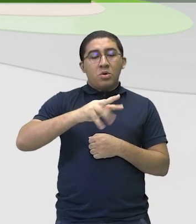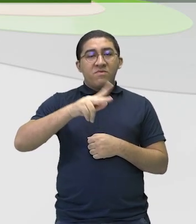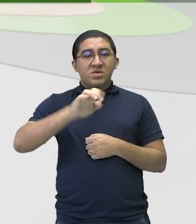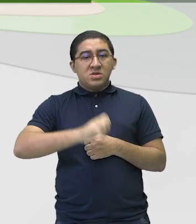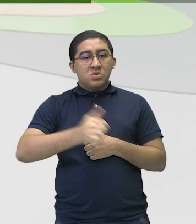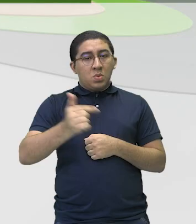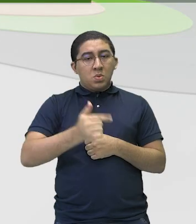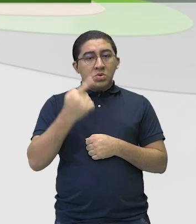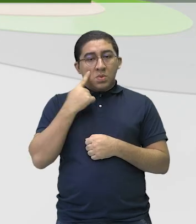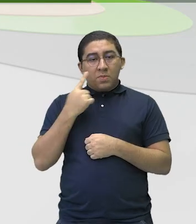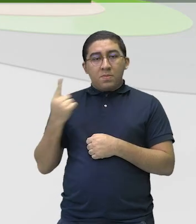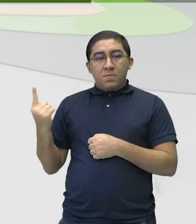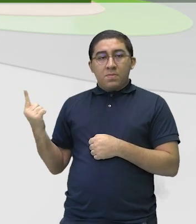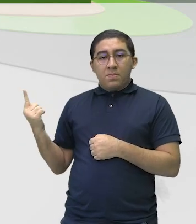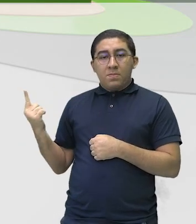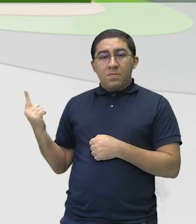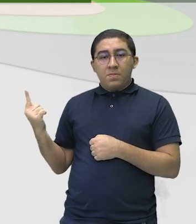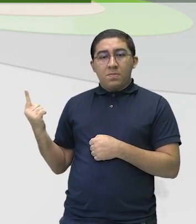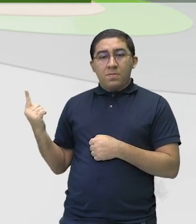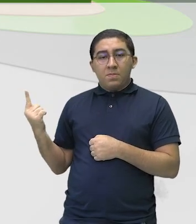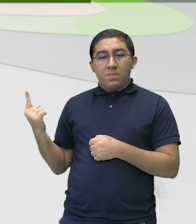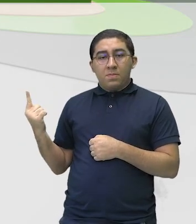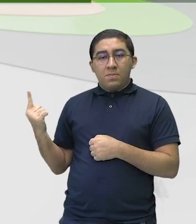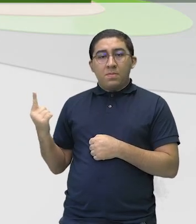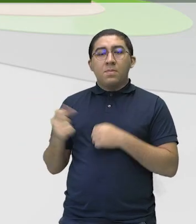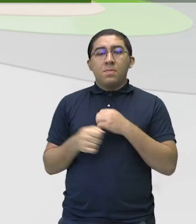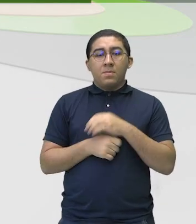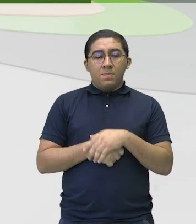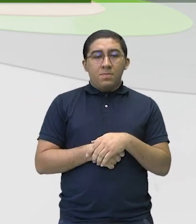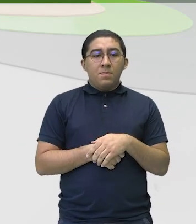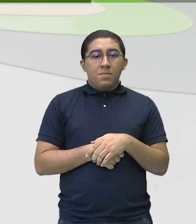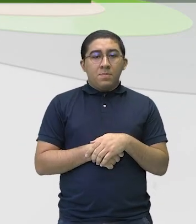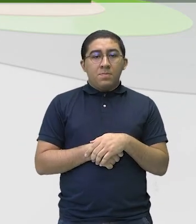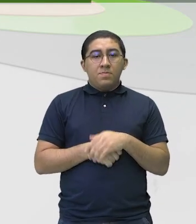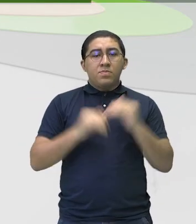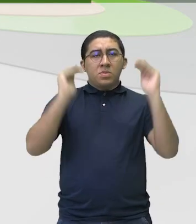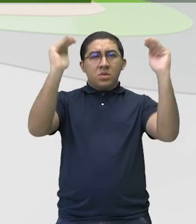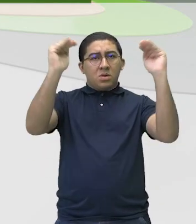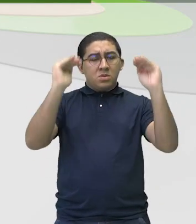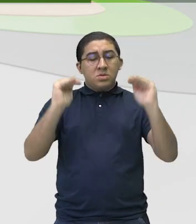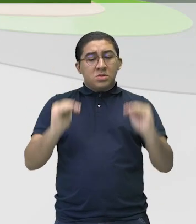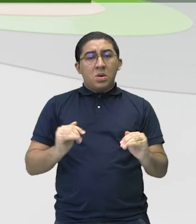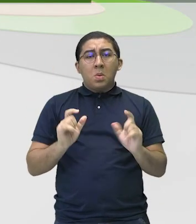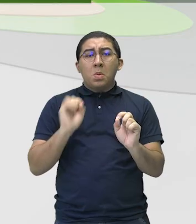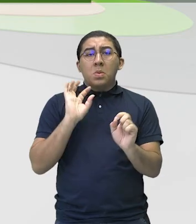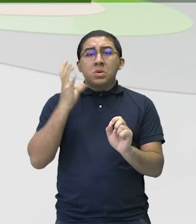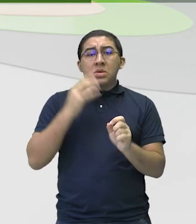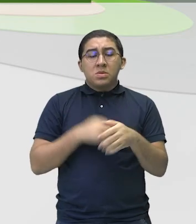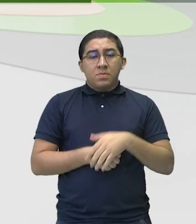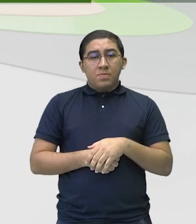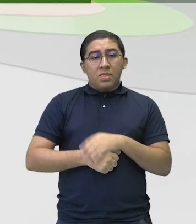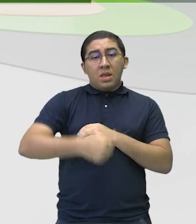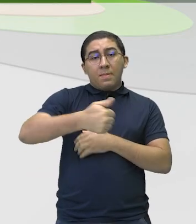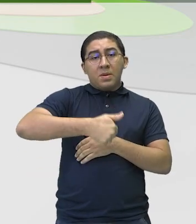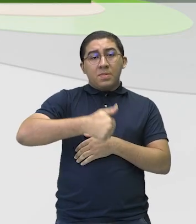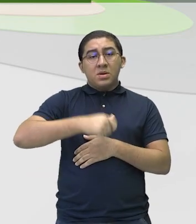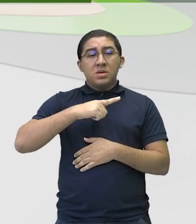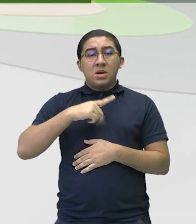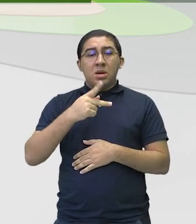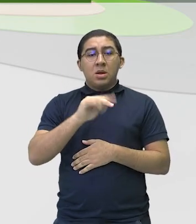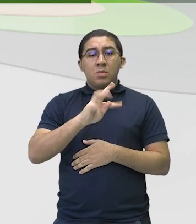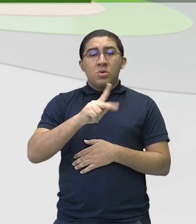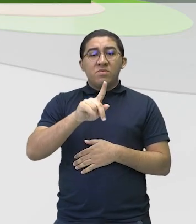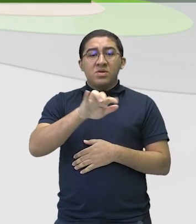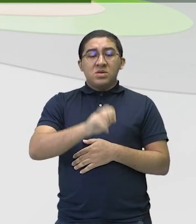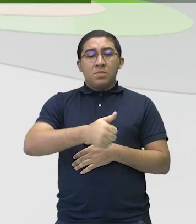metáfase 2, a anáfase 2 e a telófase 2. O que acontece em cada uma dessas fases? Na prófase 1, nós teremos aí